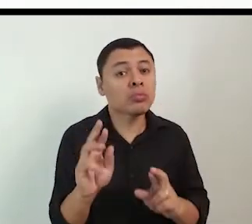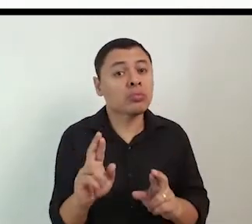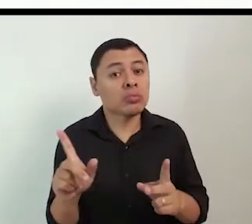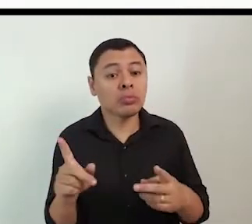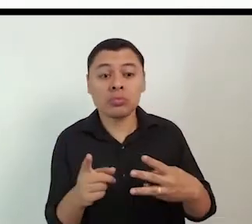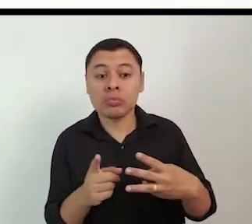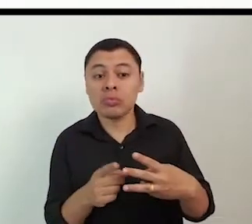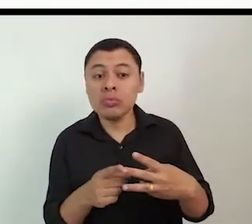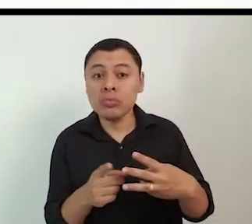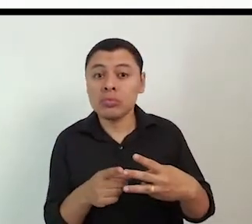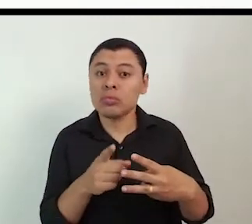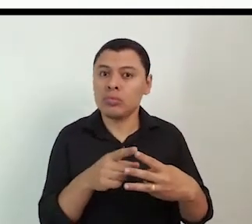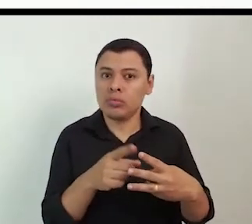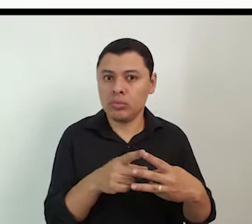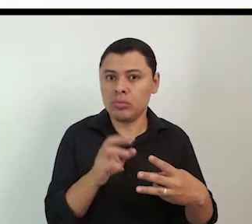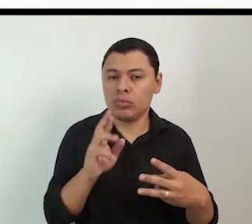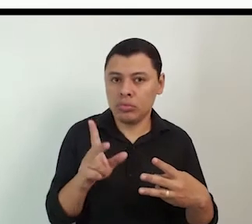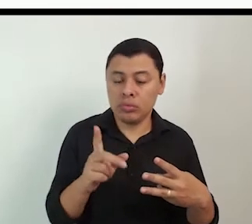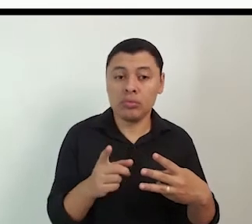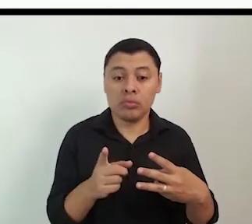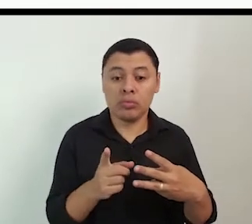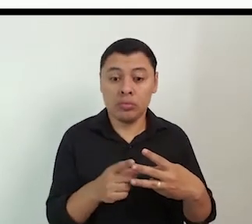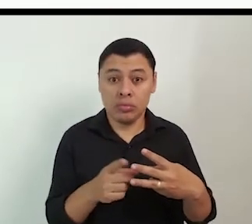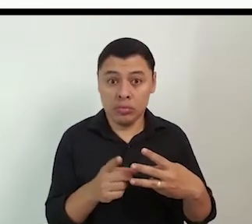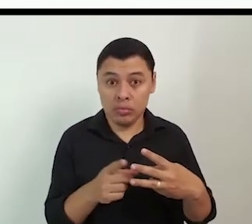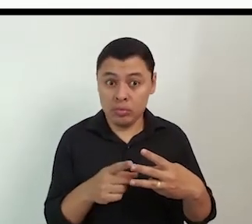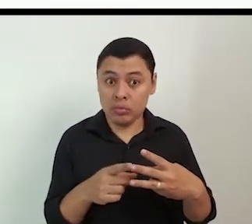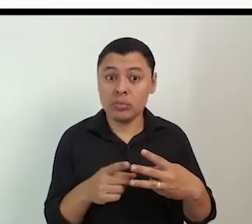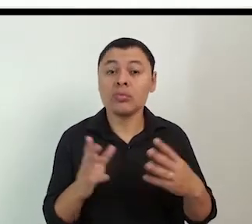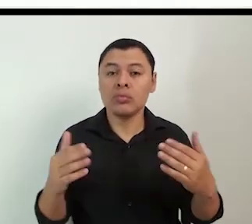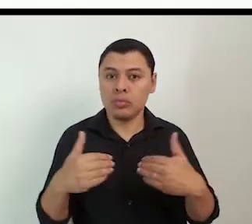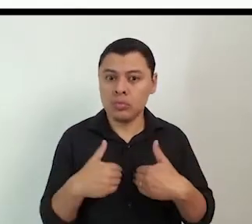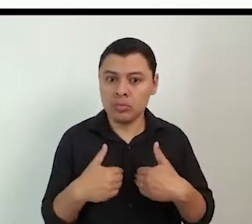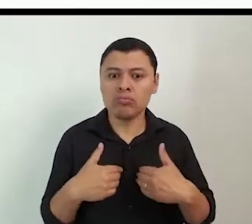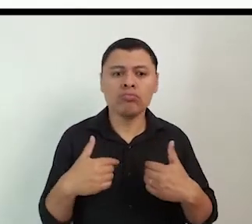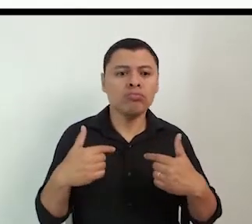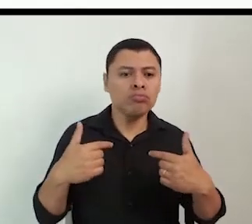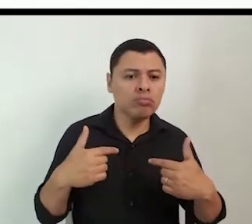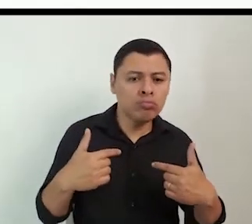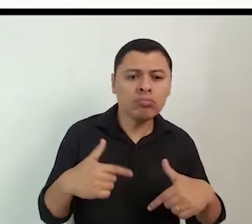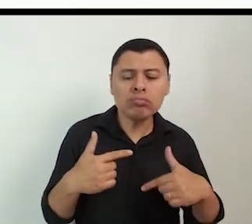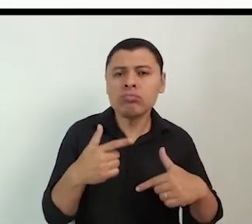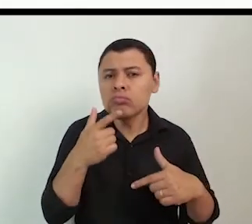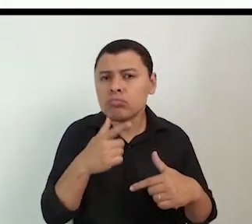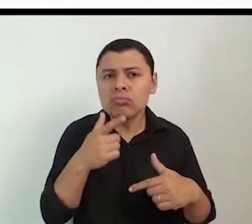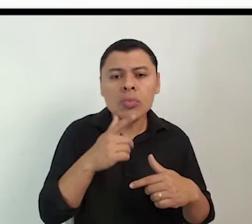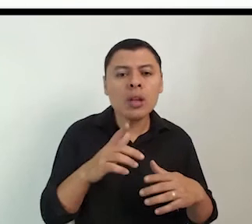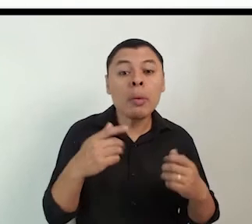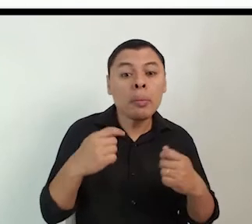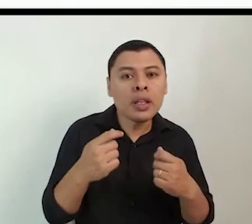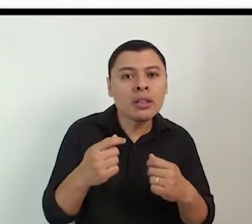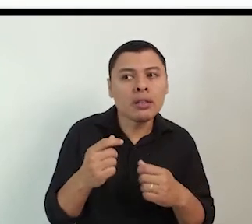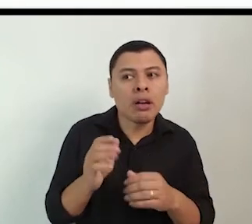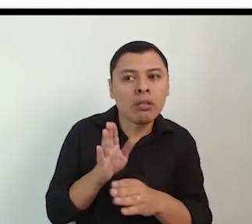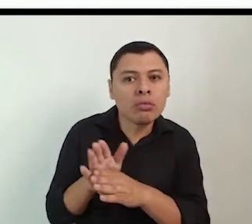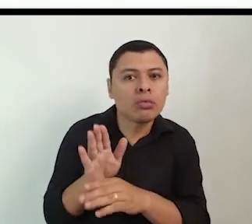e do 3. O nível 2, ele tem um funcionamento moderado, ele vai precisar de um grau de assistência um